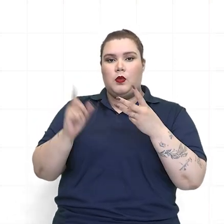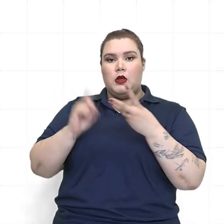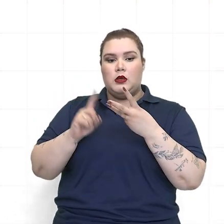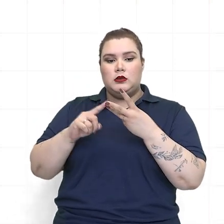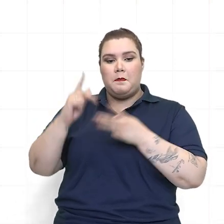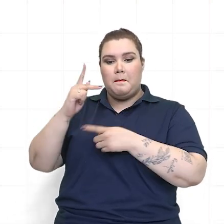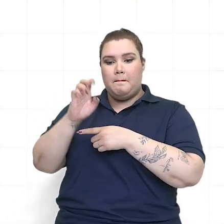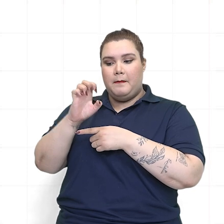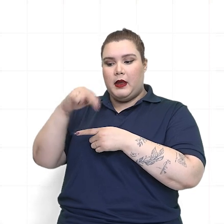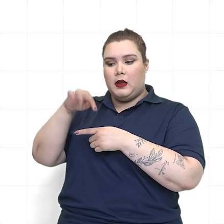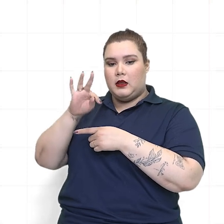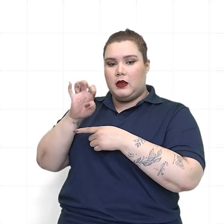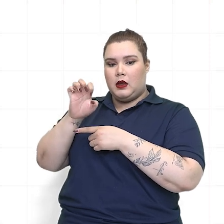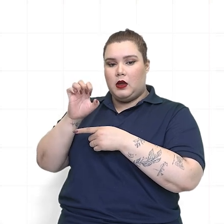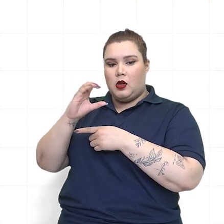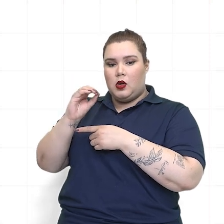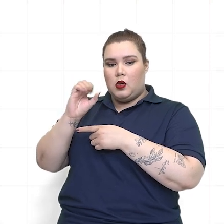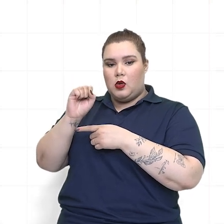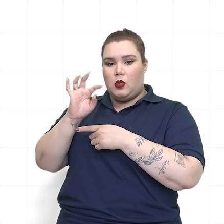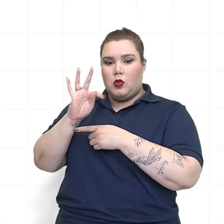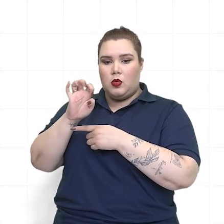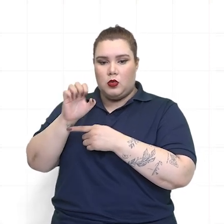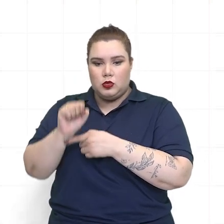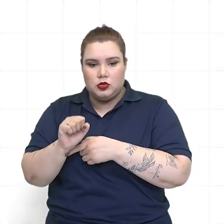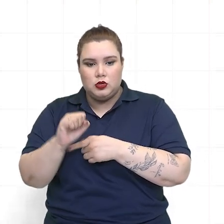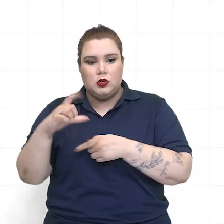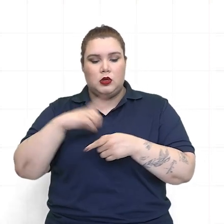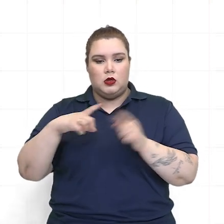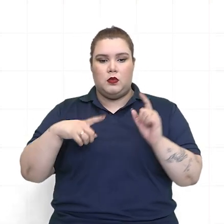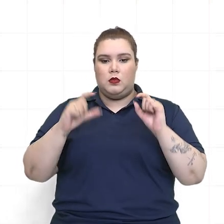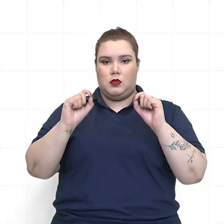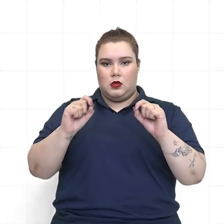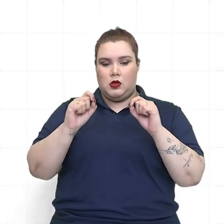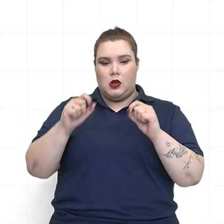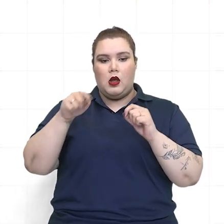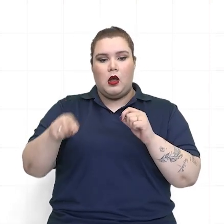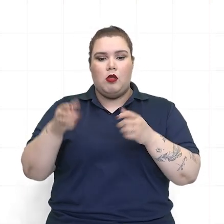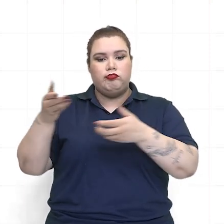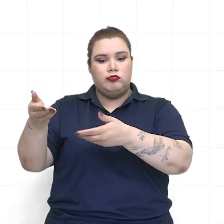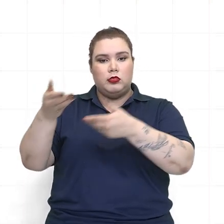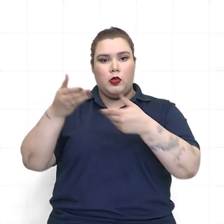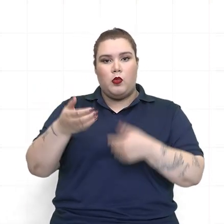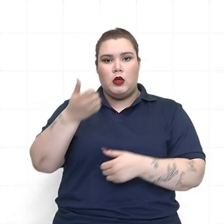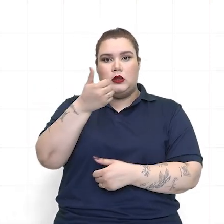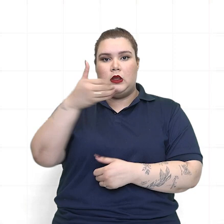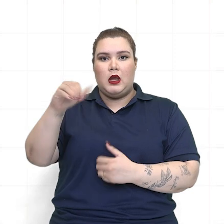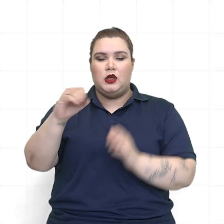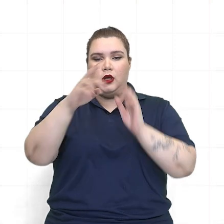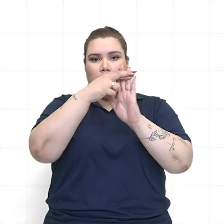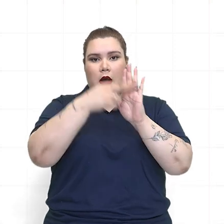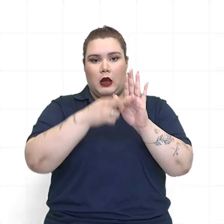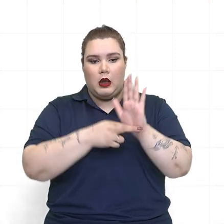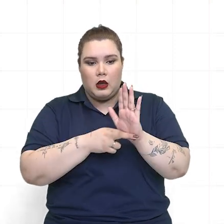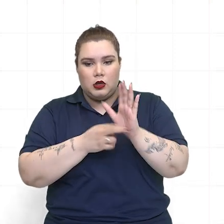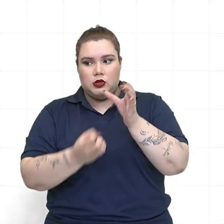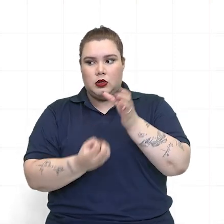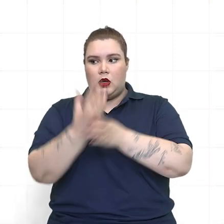comemora, né, o recebimento dos 10 mandamentos por